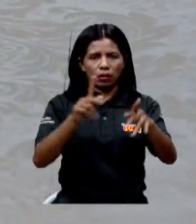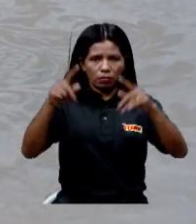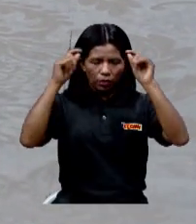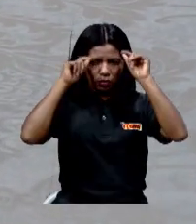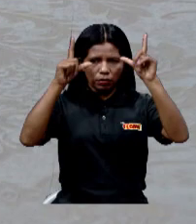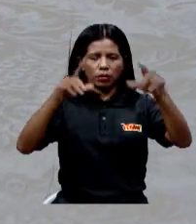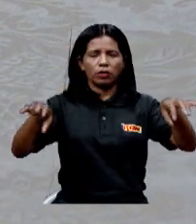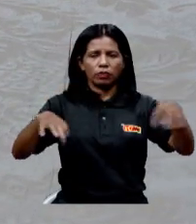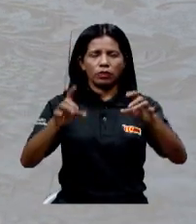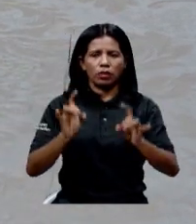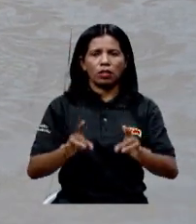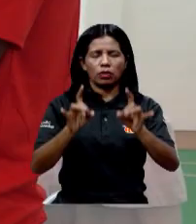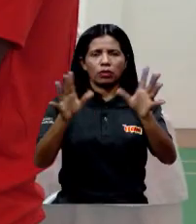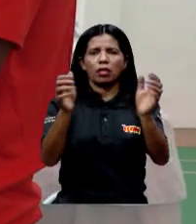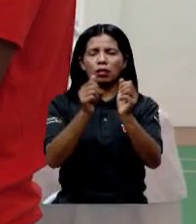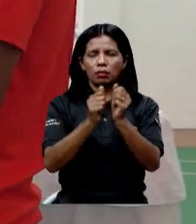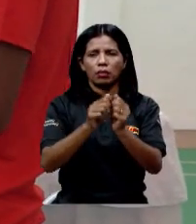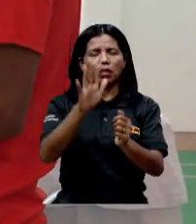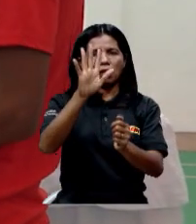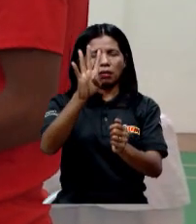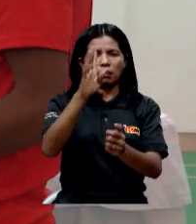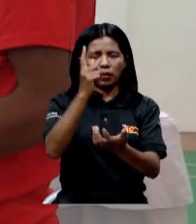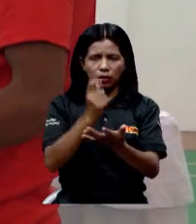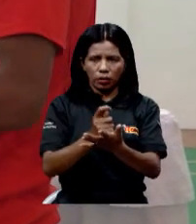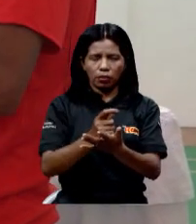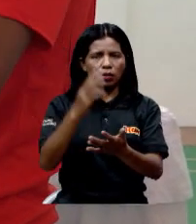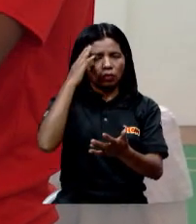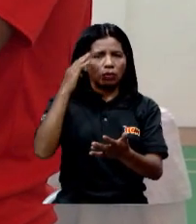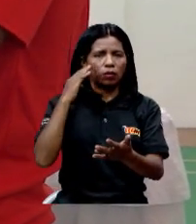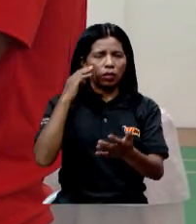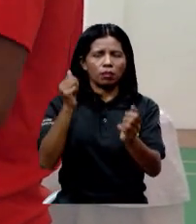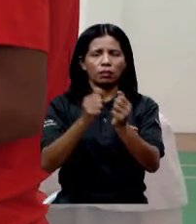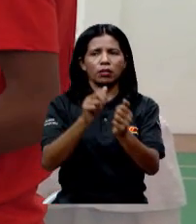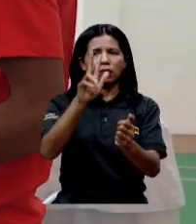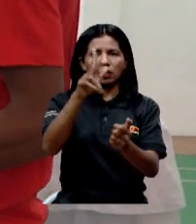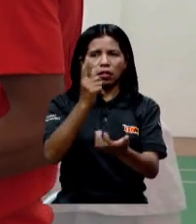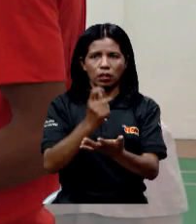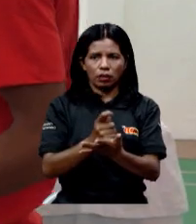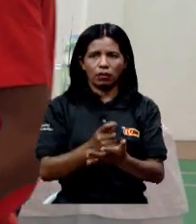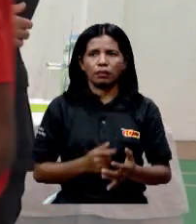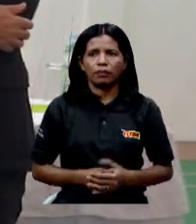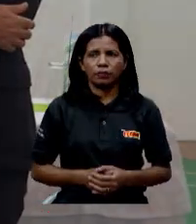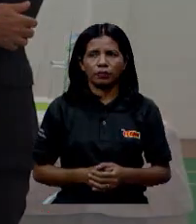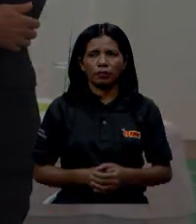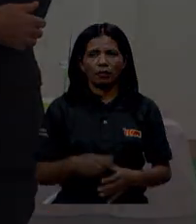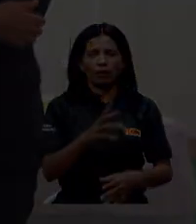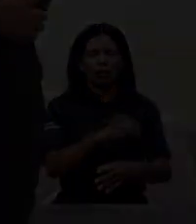ba servisu i Australia hamutuk arrihun hat resin, no Korea Sul arrihun tolu resin. Lamberto da Silva, GMN.